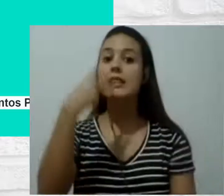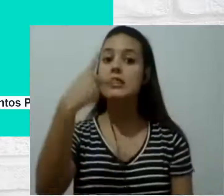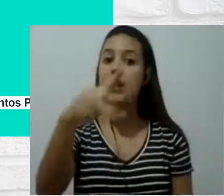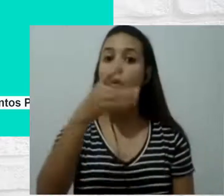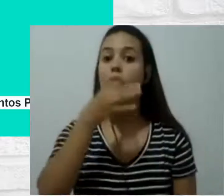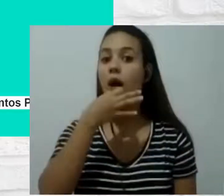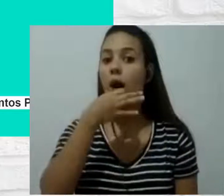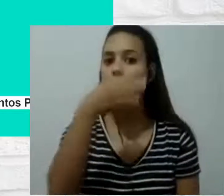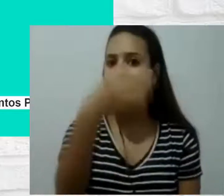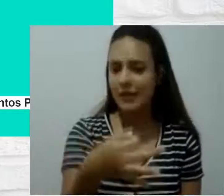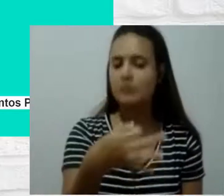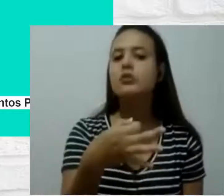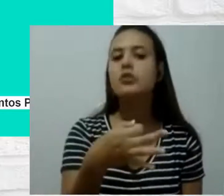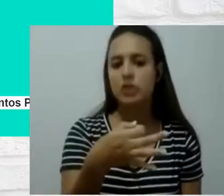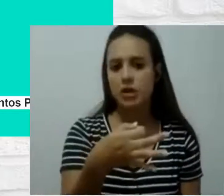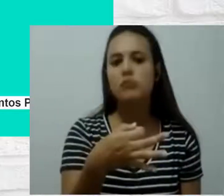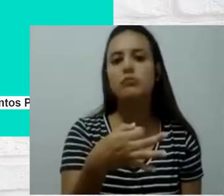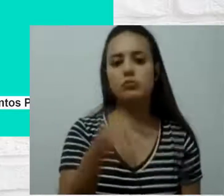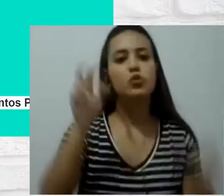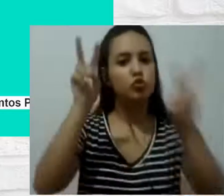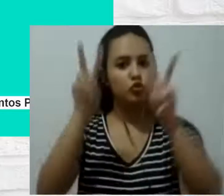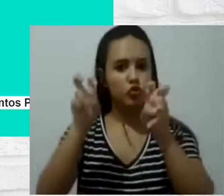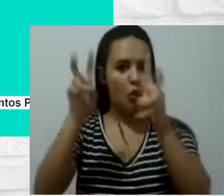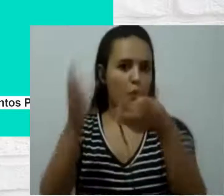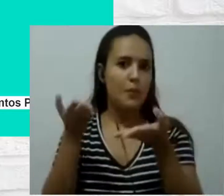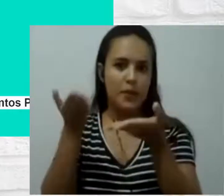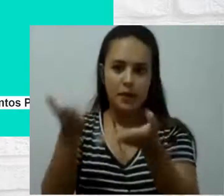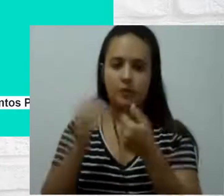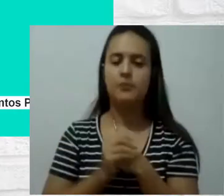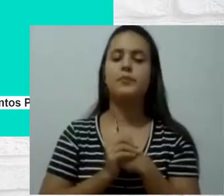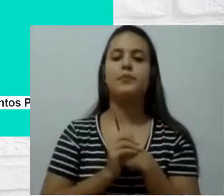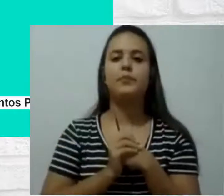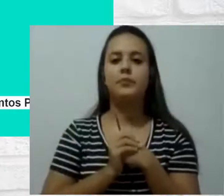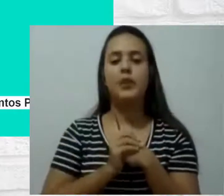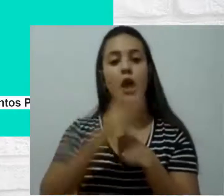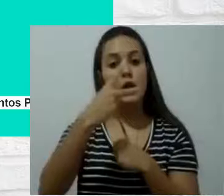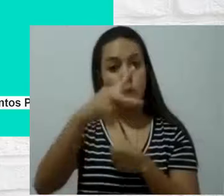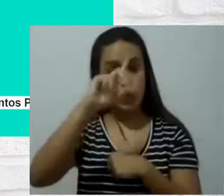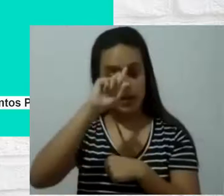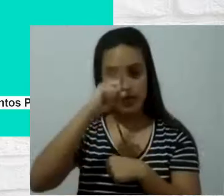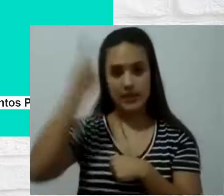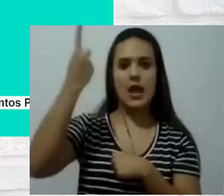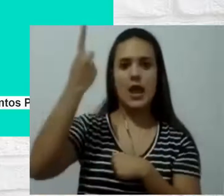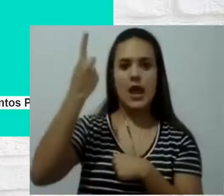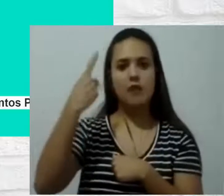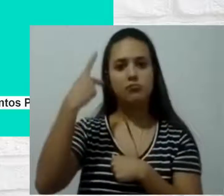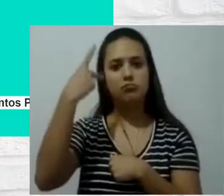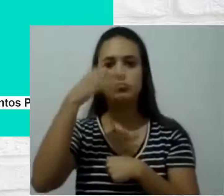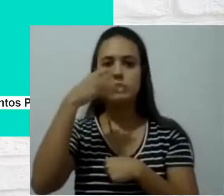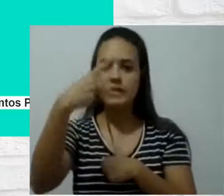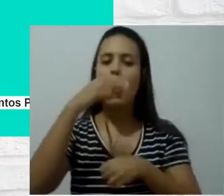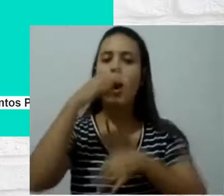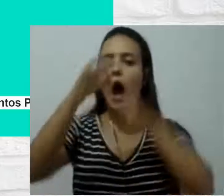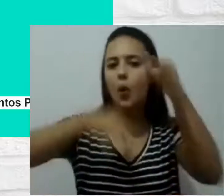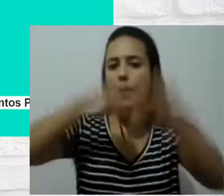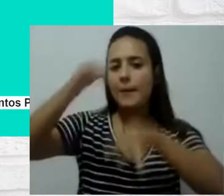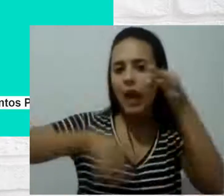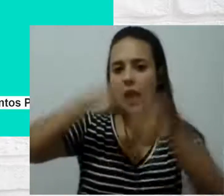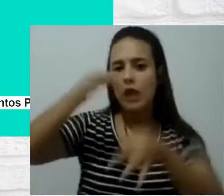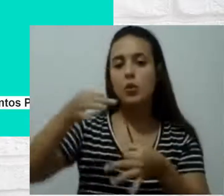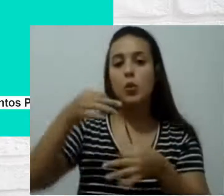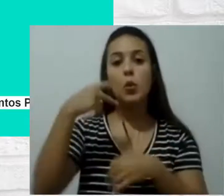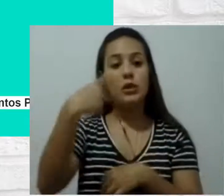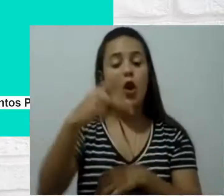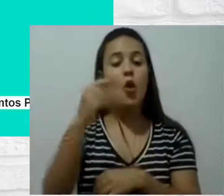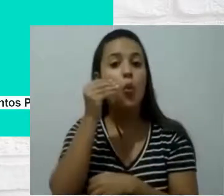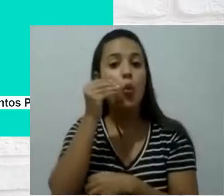alguma coisa. Vocês vão precisar expor o seu ponto de vista sobre determinado assunto. Ou seja, vocês, a